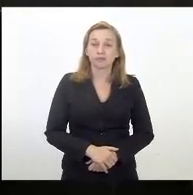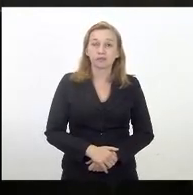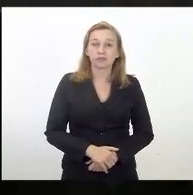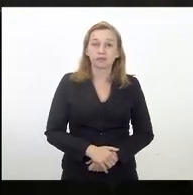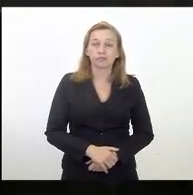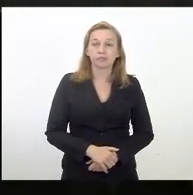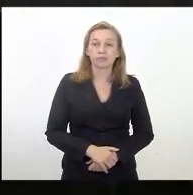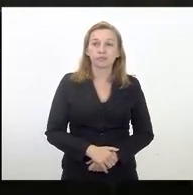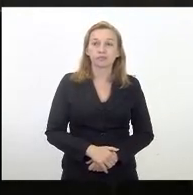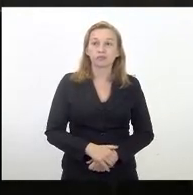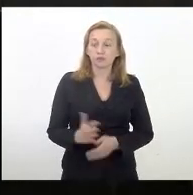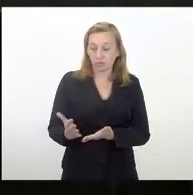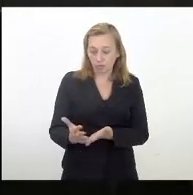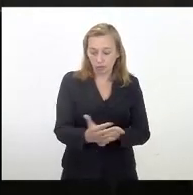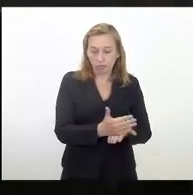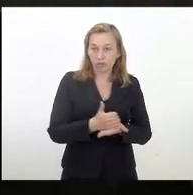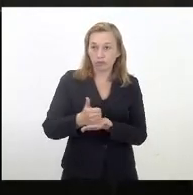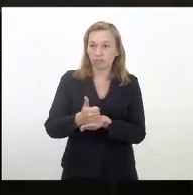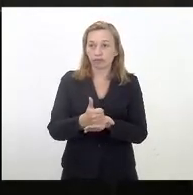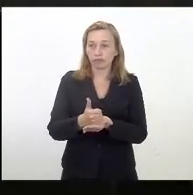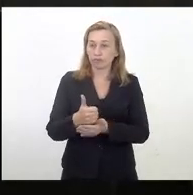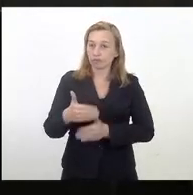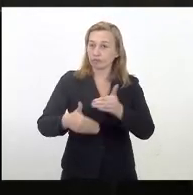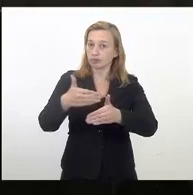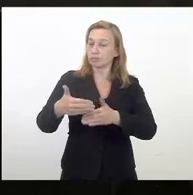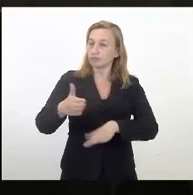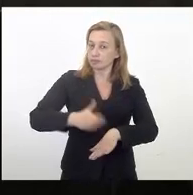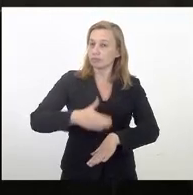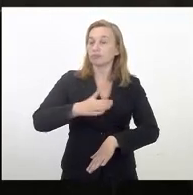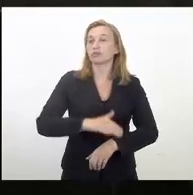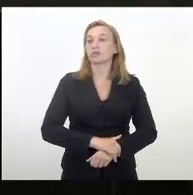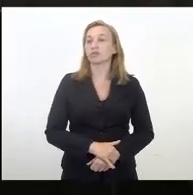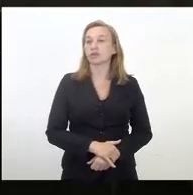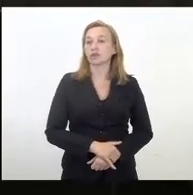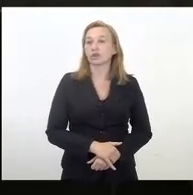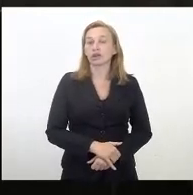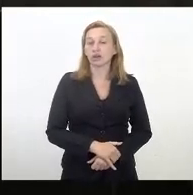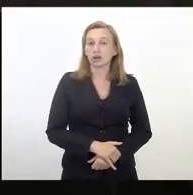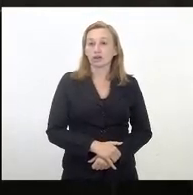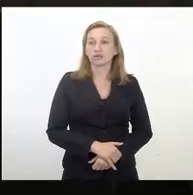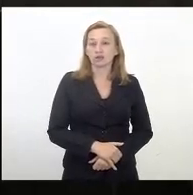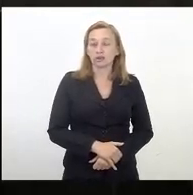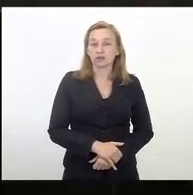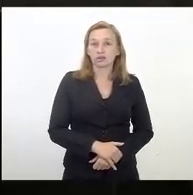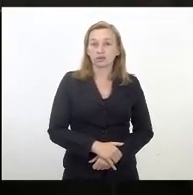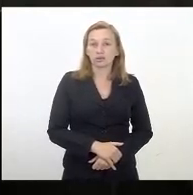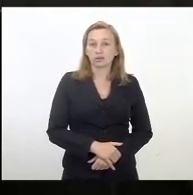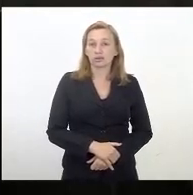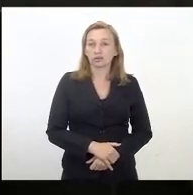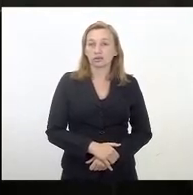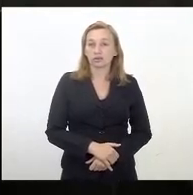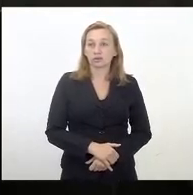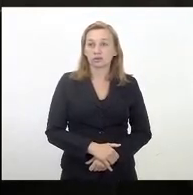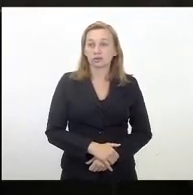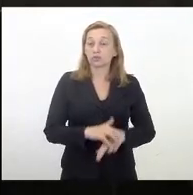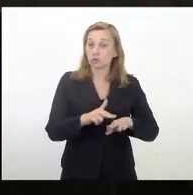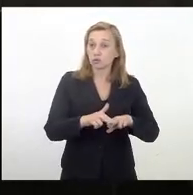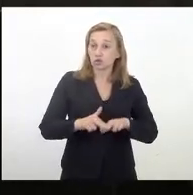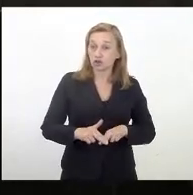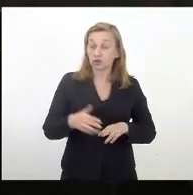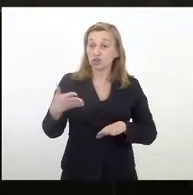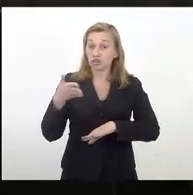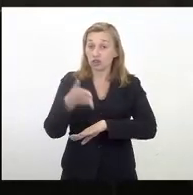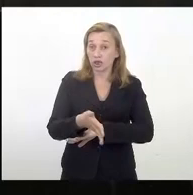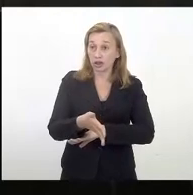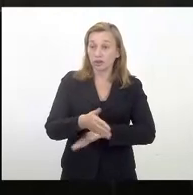a arrecadação avance um pouco mais em relação ao primeiro por causa da